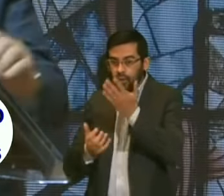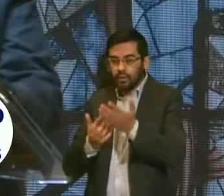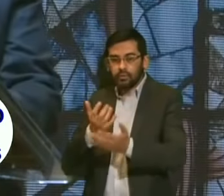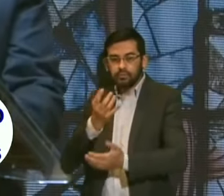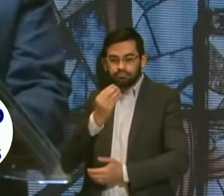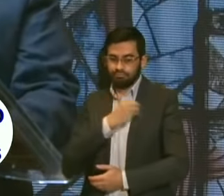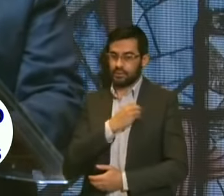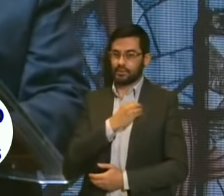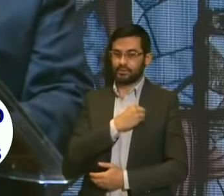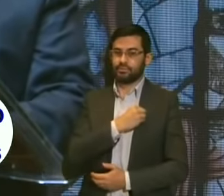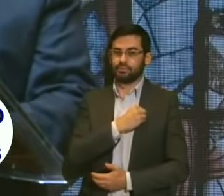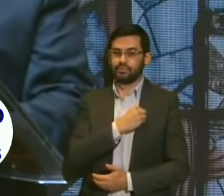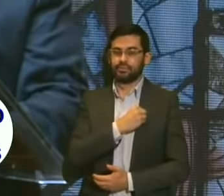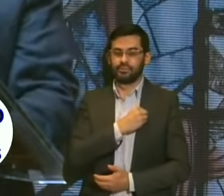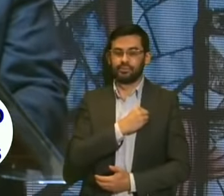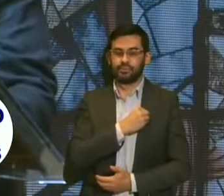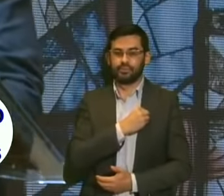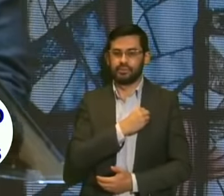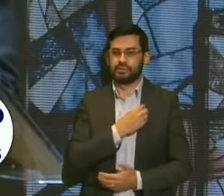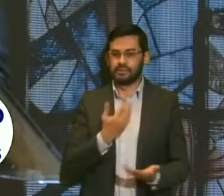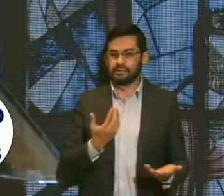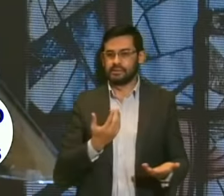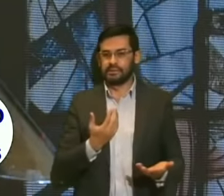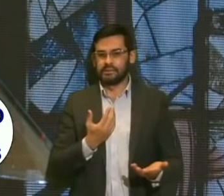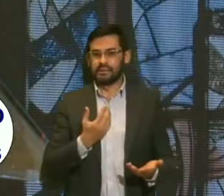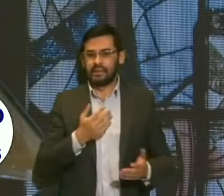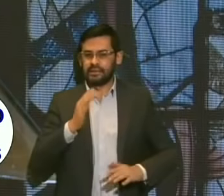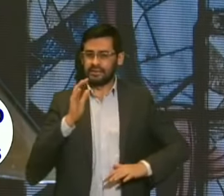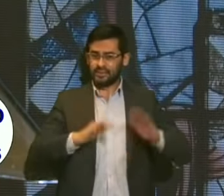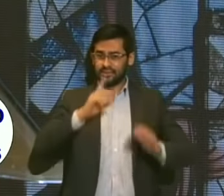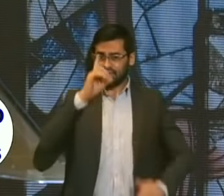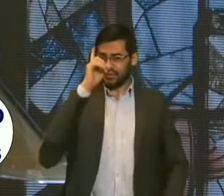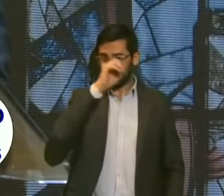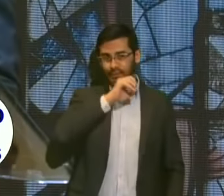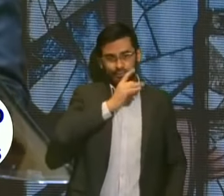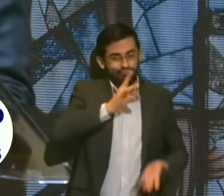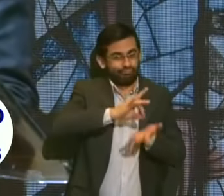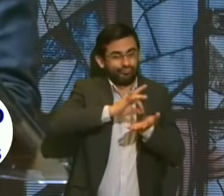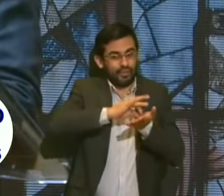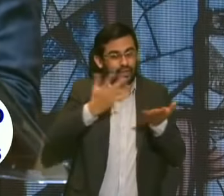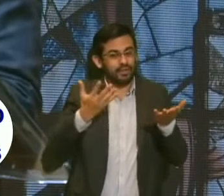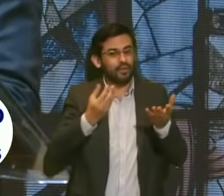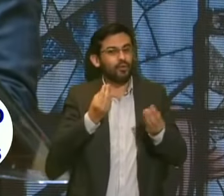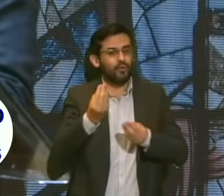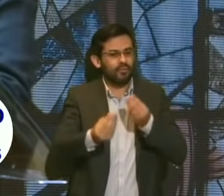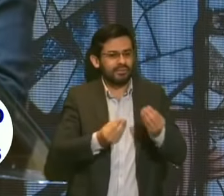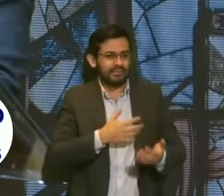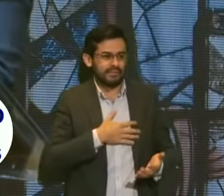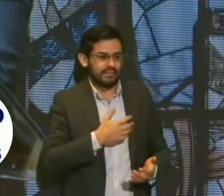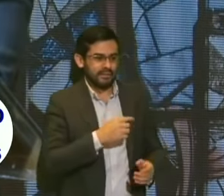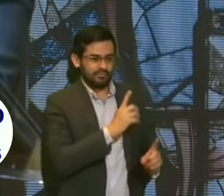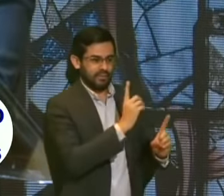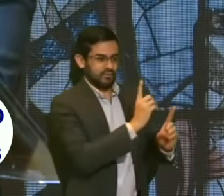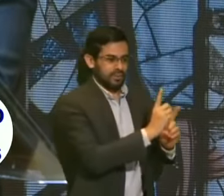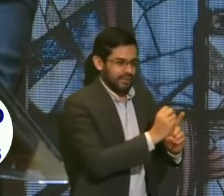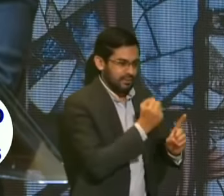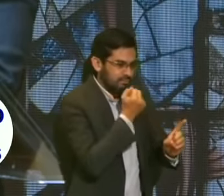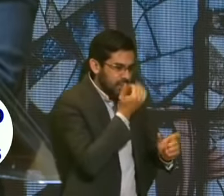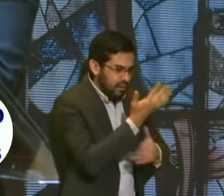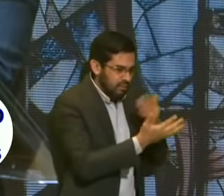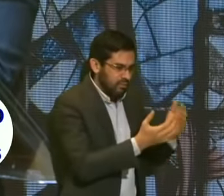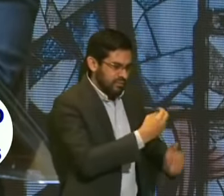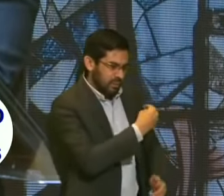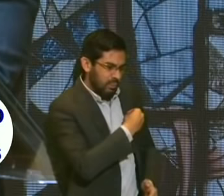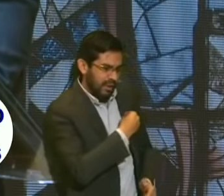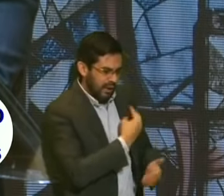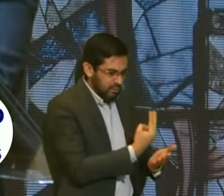de pecados. É um negócio muito complicado, né? Vamos falar a verdade, né? Você contar os seus erros para